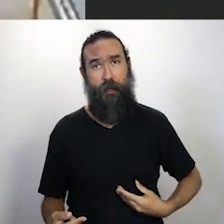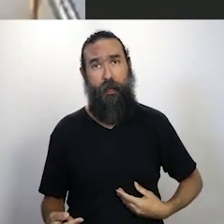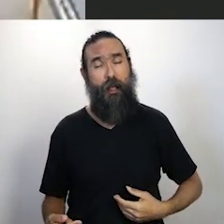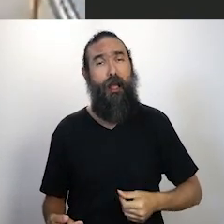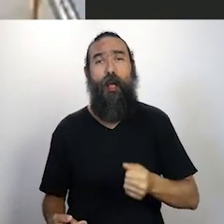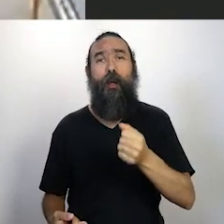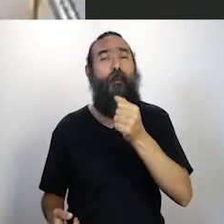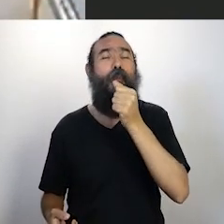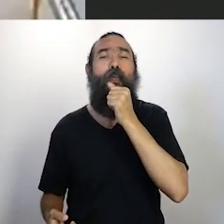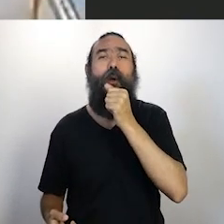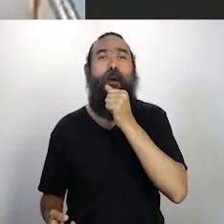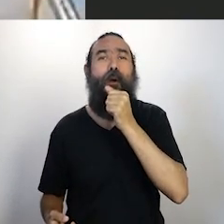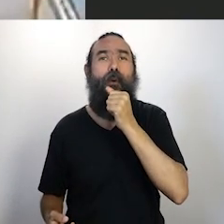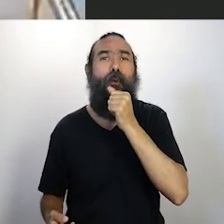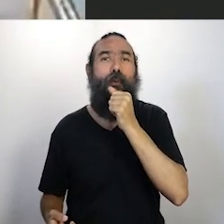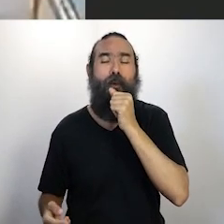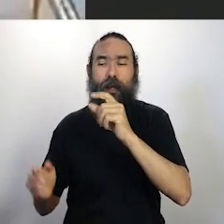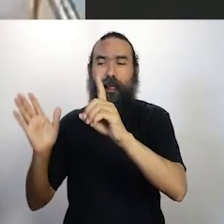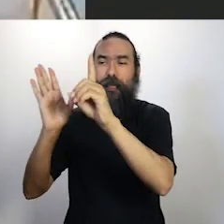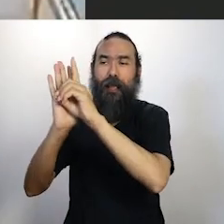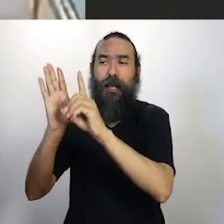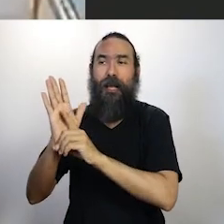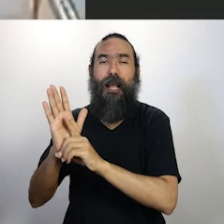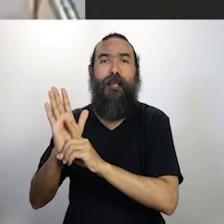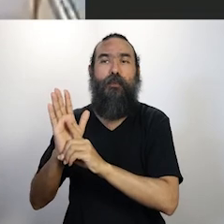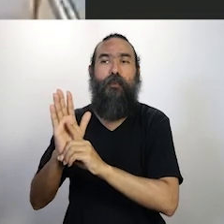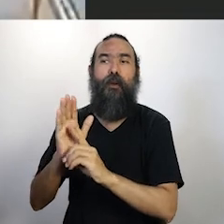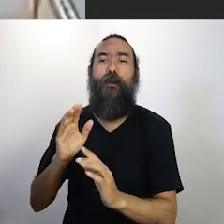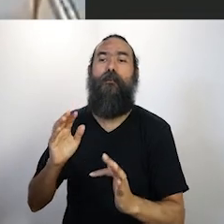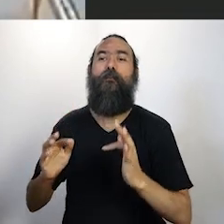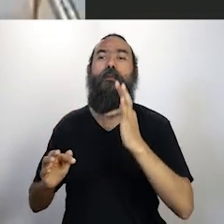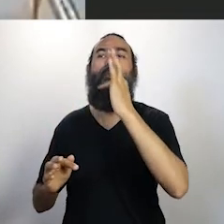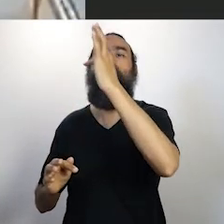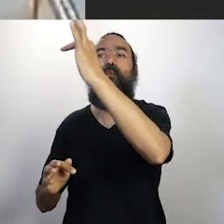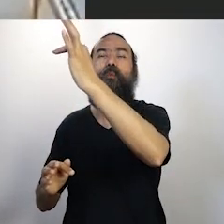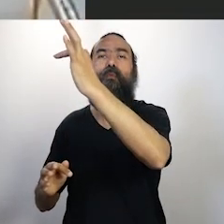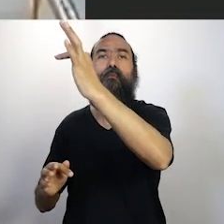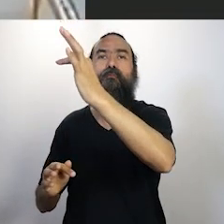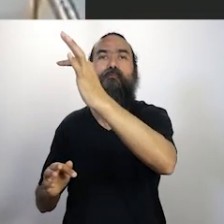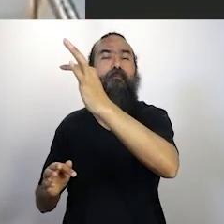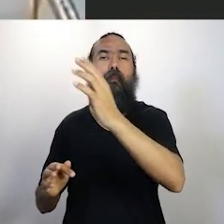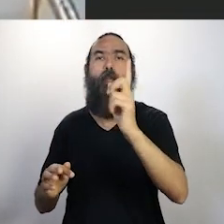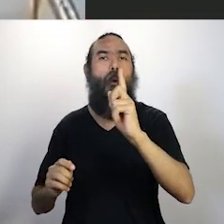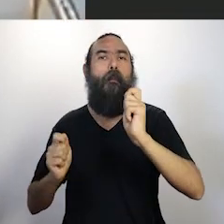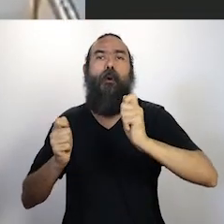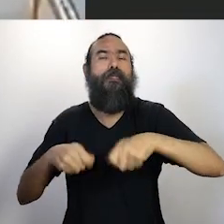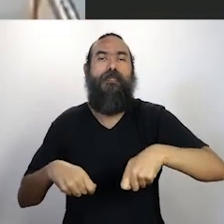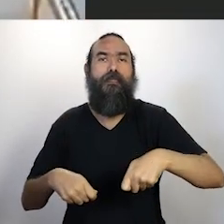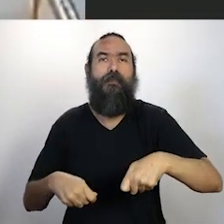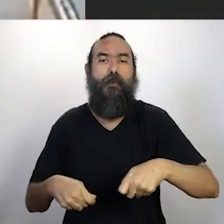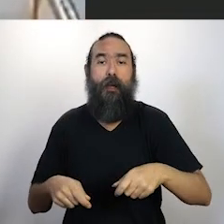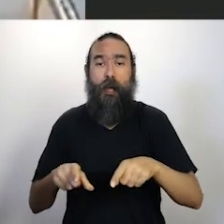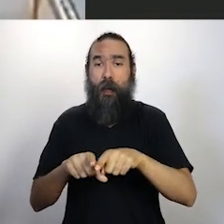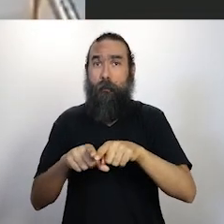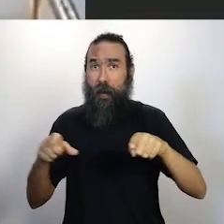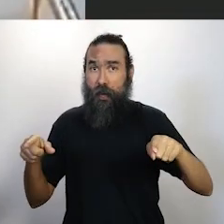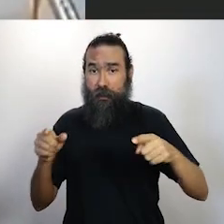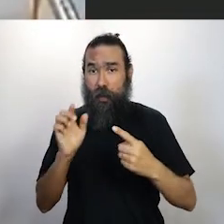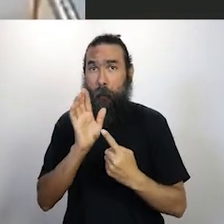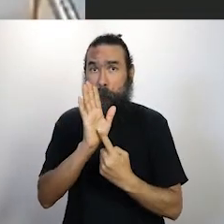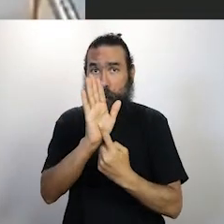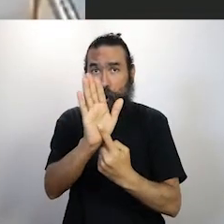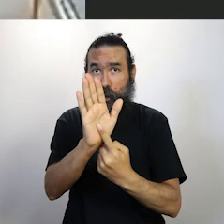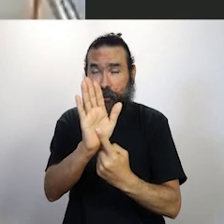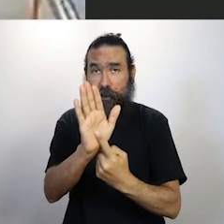dizem que está tudo blindado eternamente mas elas deixam muito claro as escolhas que a sociedade